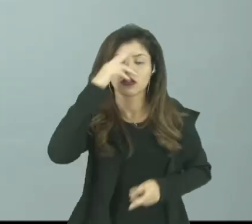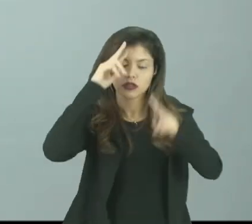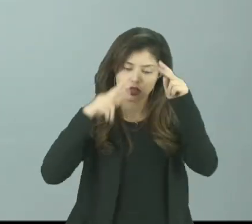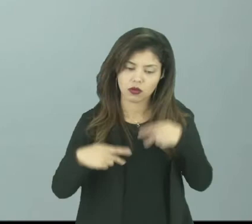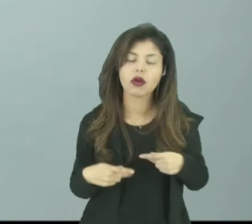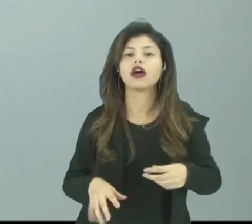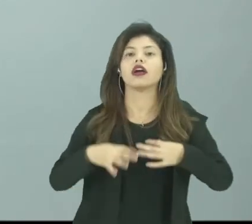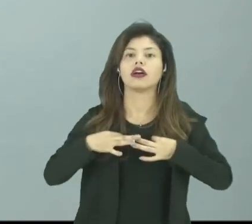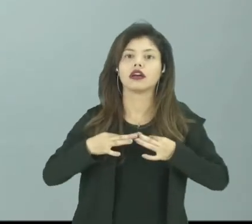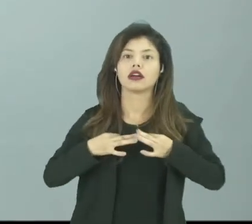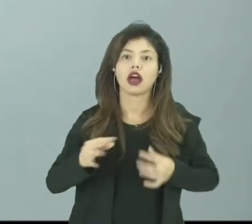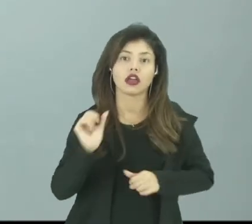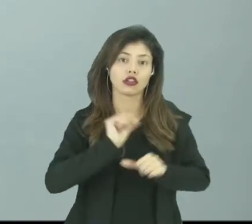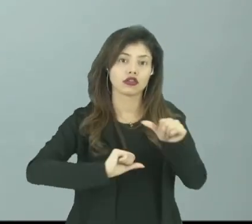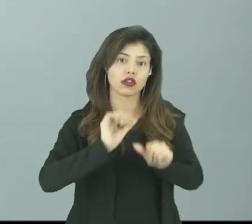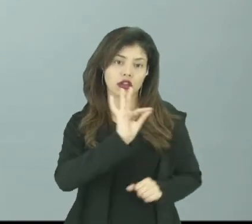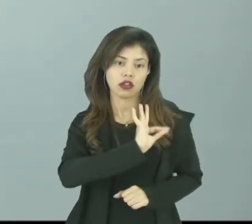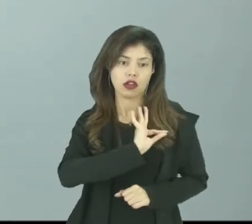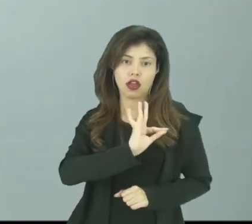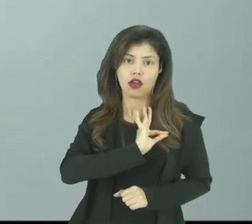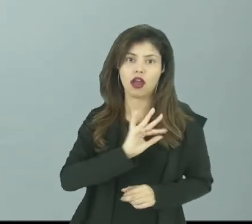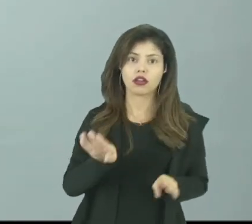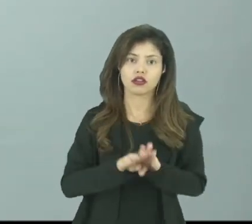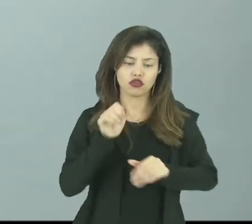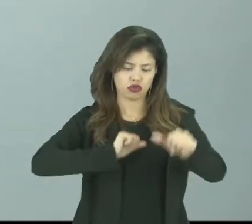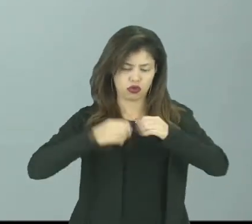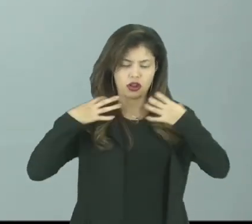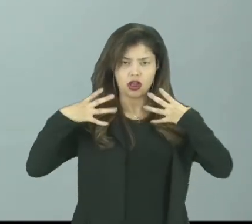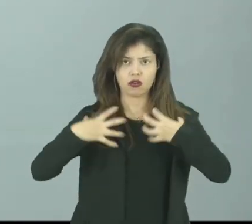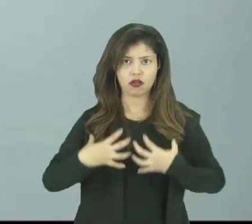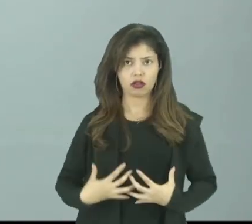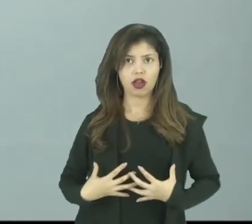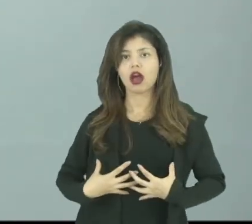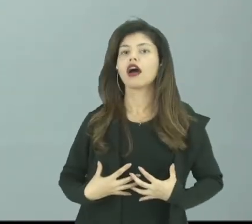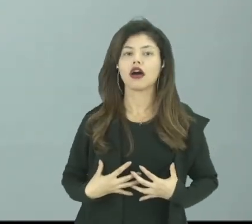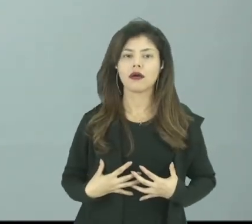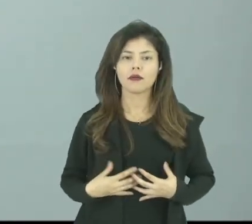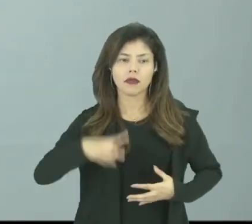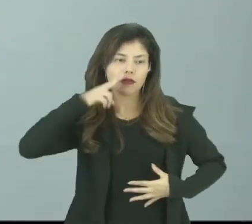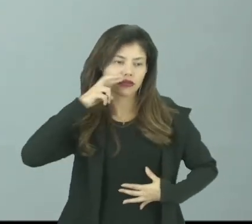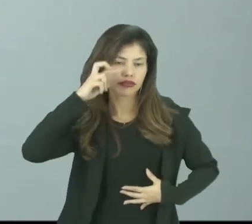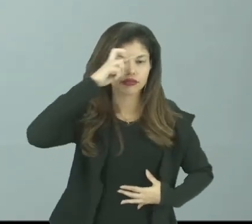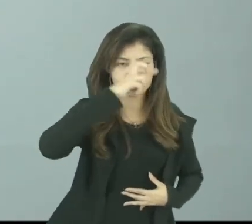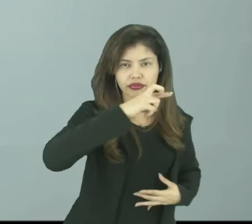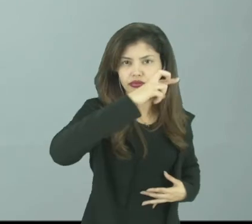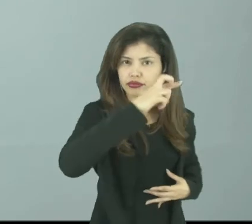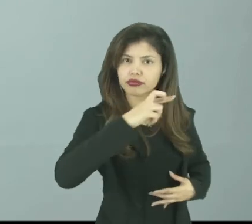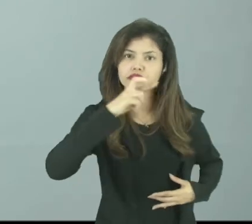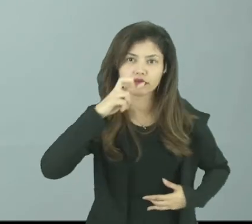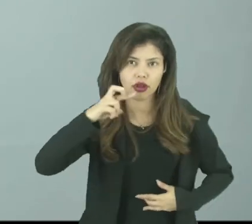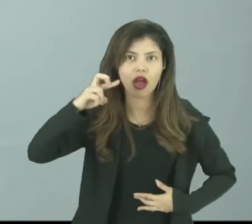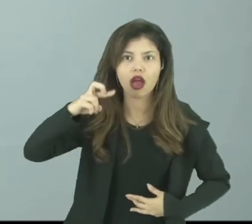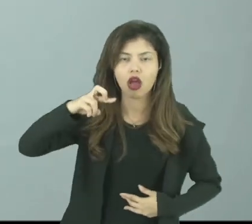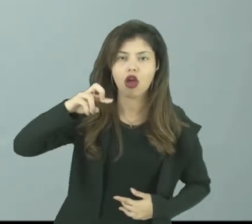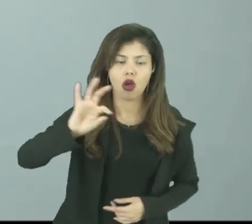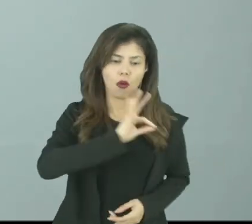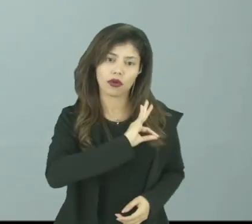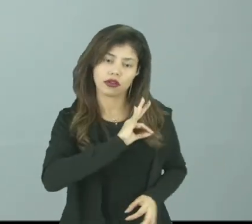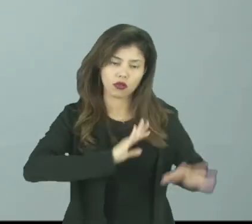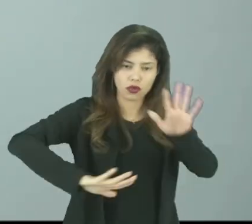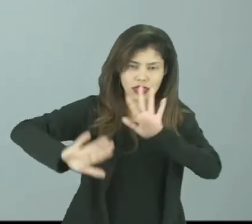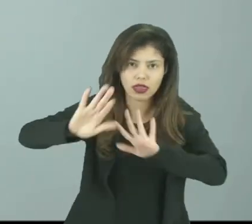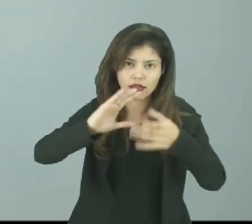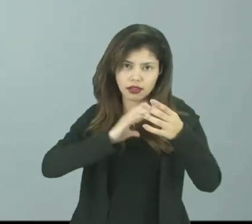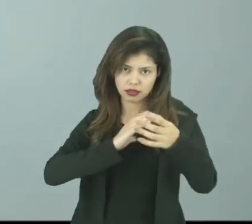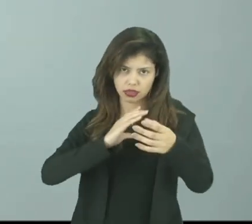uma farda, pega uma arma em nome do Estado e sai, né, para patrulhar, fazer o policiamento